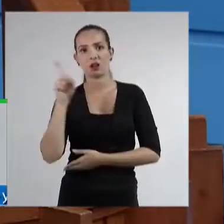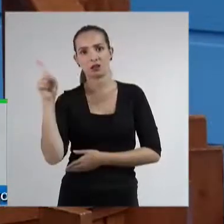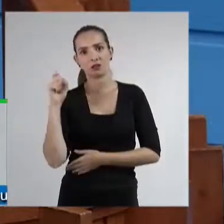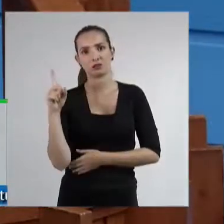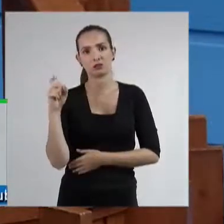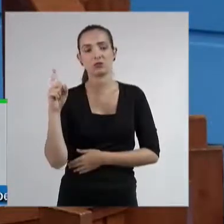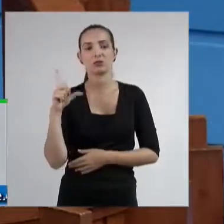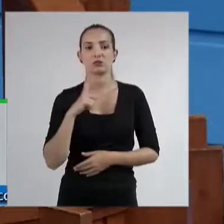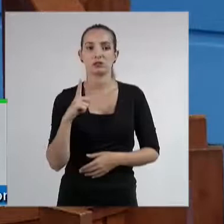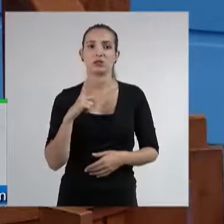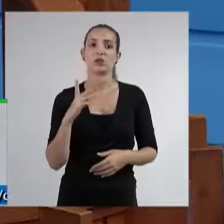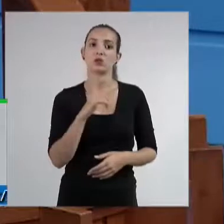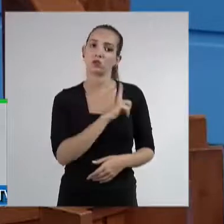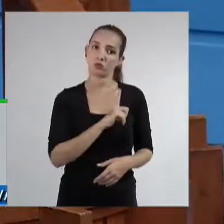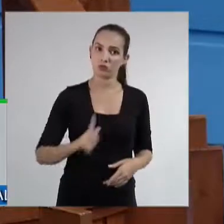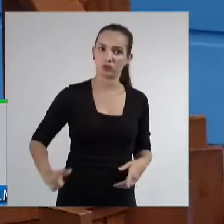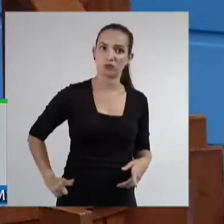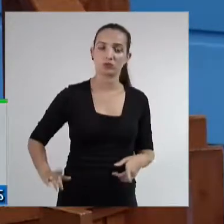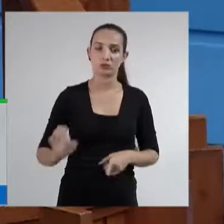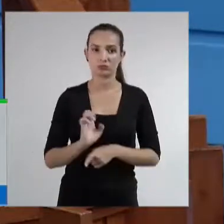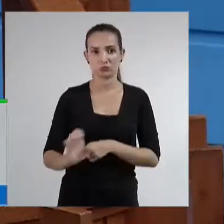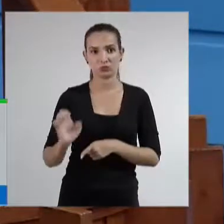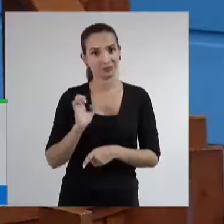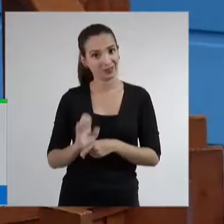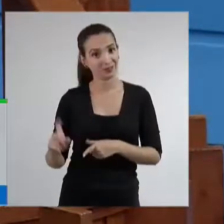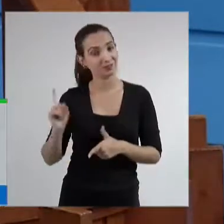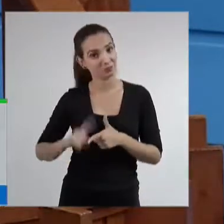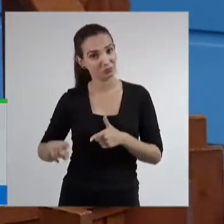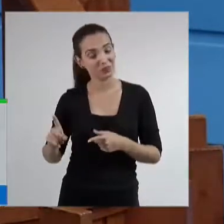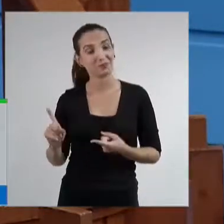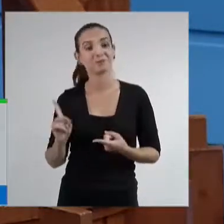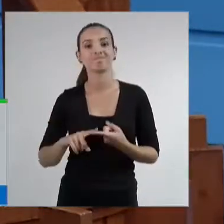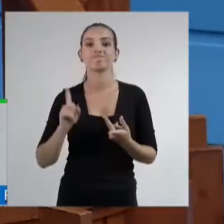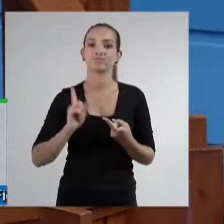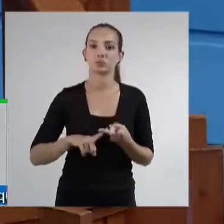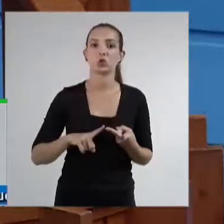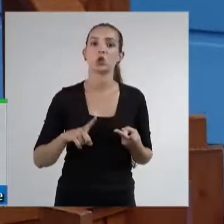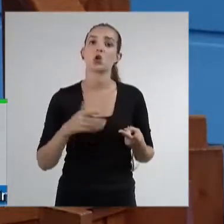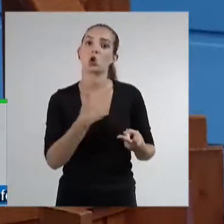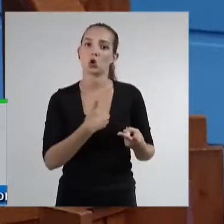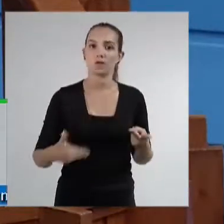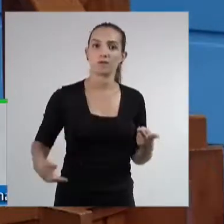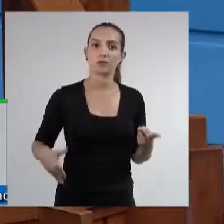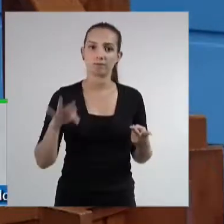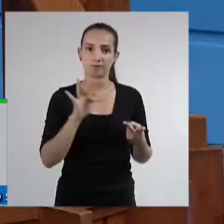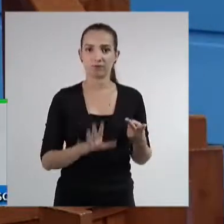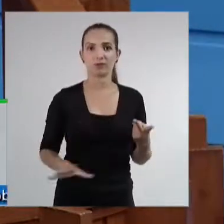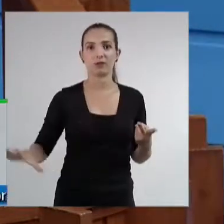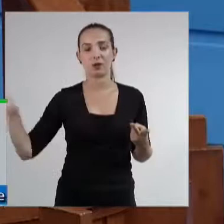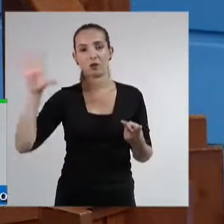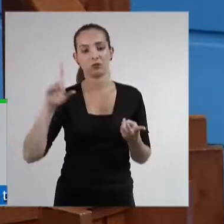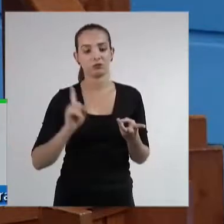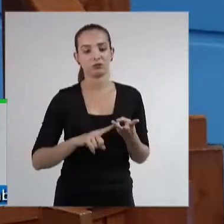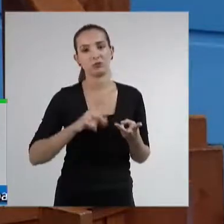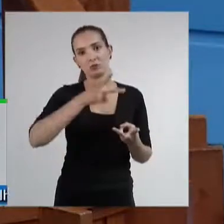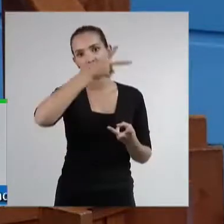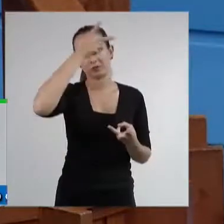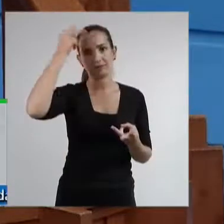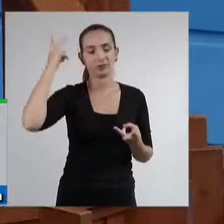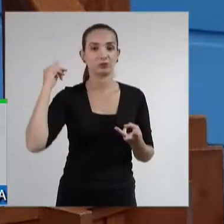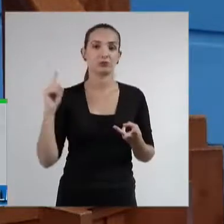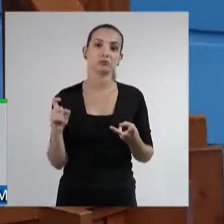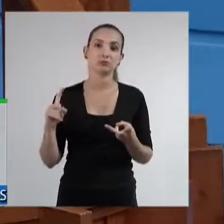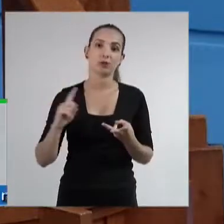envolve governo do Estado, envolve governo federal e envolve Prefeitura de